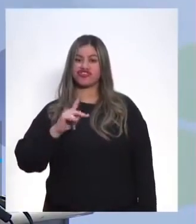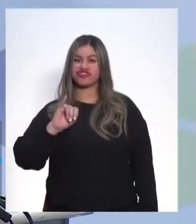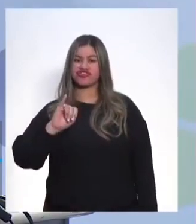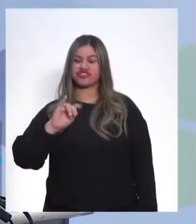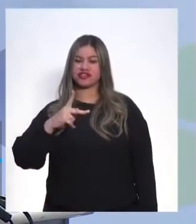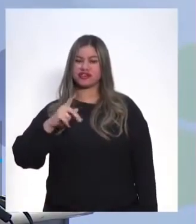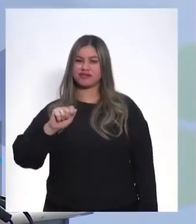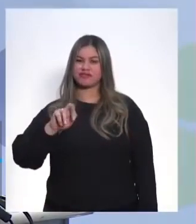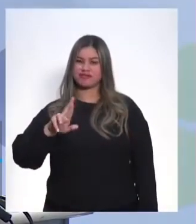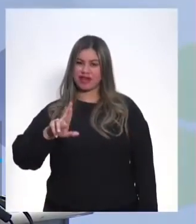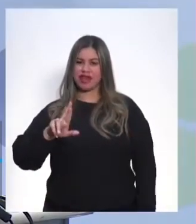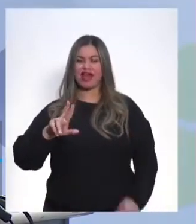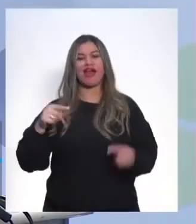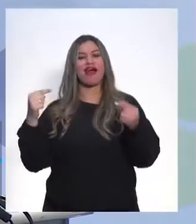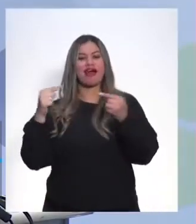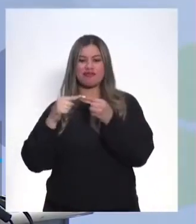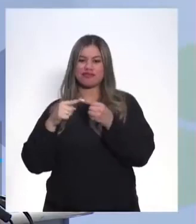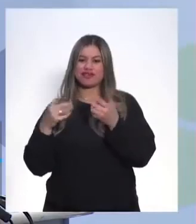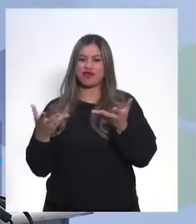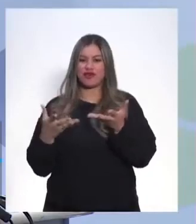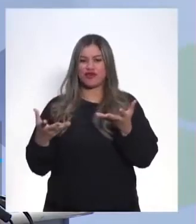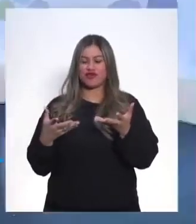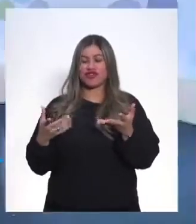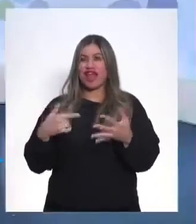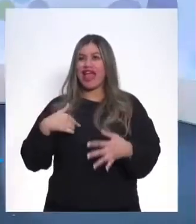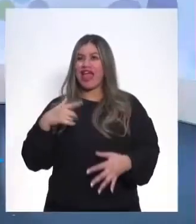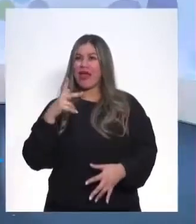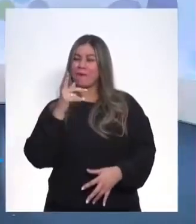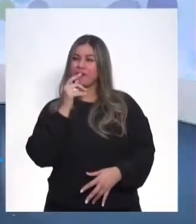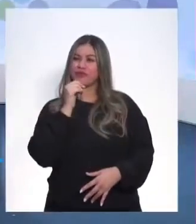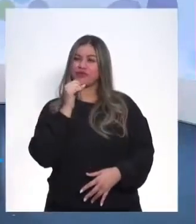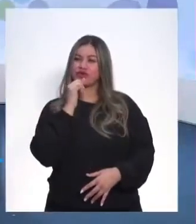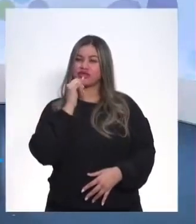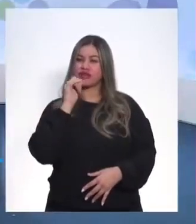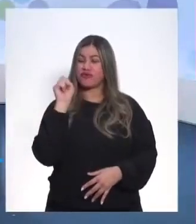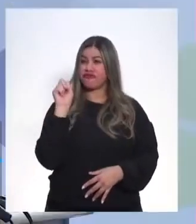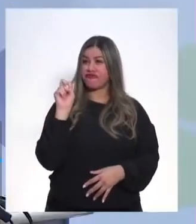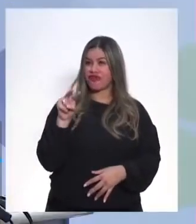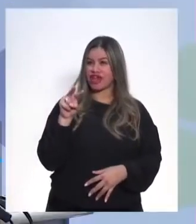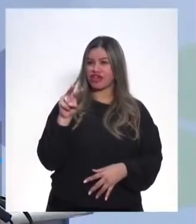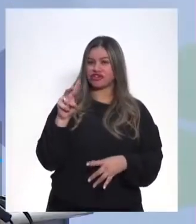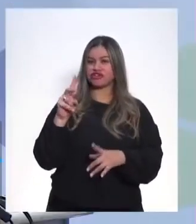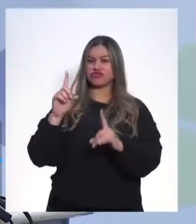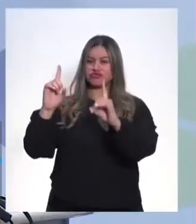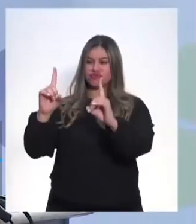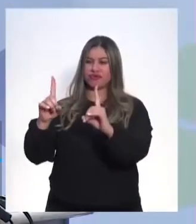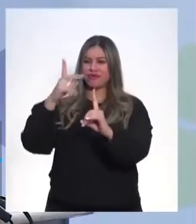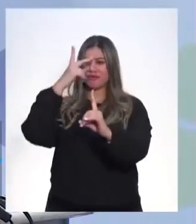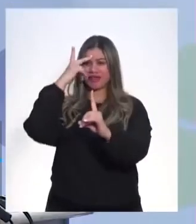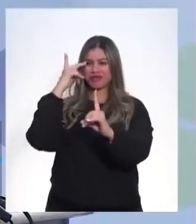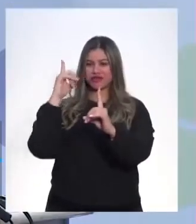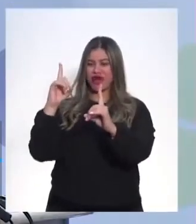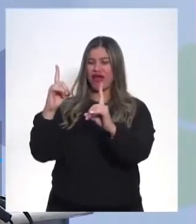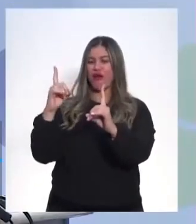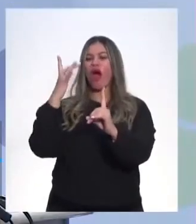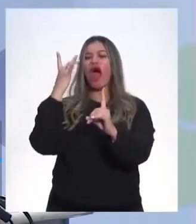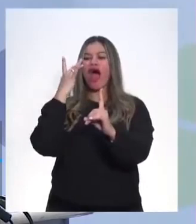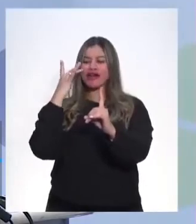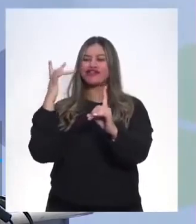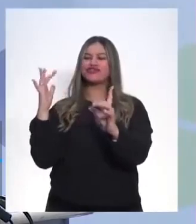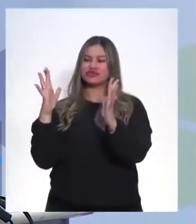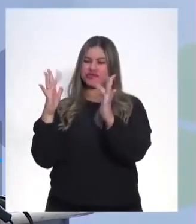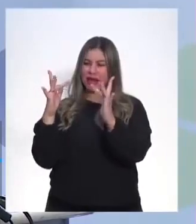gente, é muito de Chipar. hoje, né? Eu chipo, eu Pode pá, que é gíria, que eles pode colocaram. Pode pá, pá. pode pá. Talvez o professor